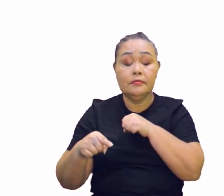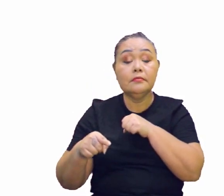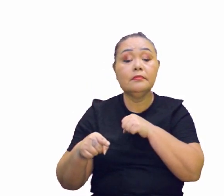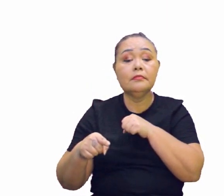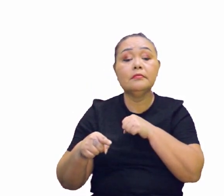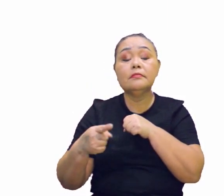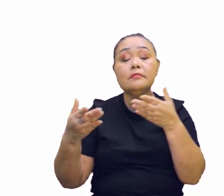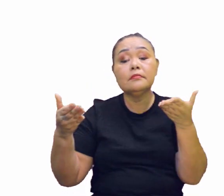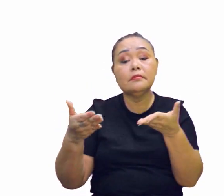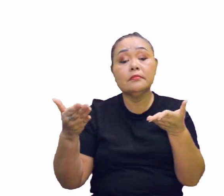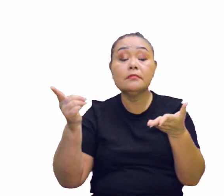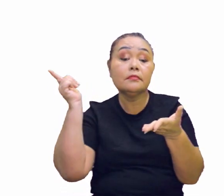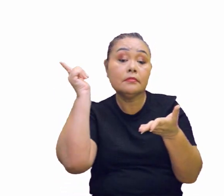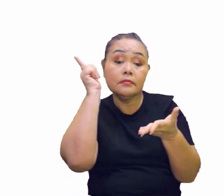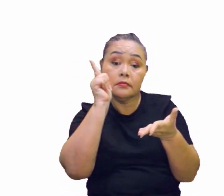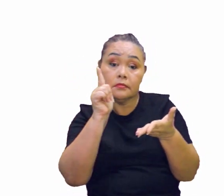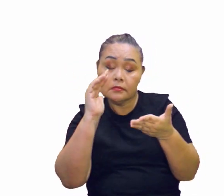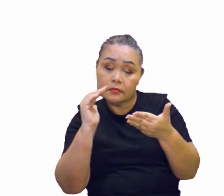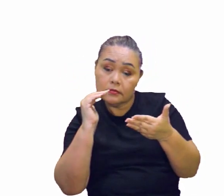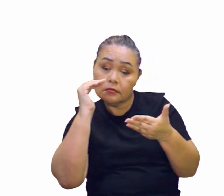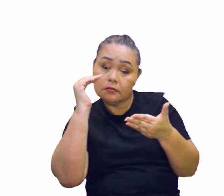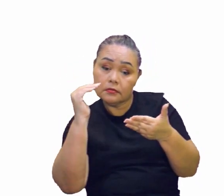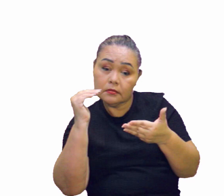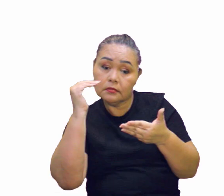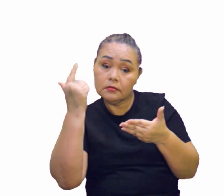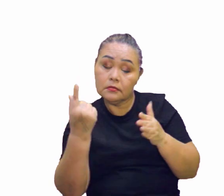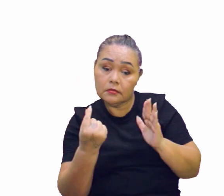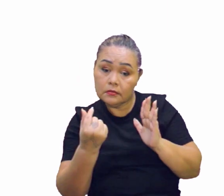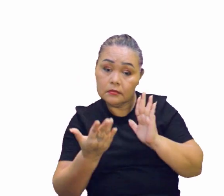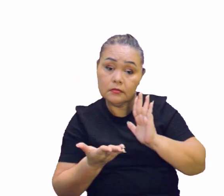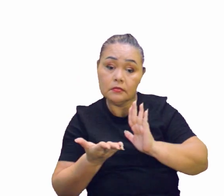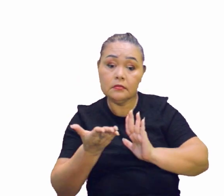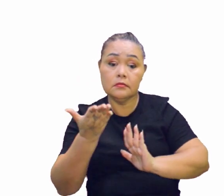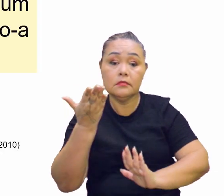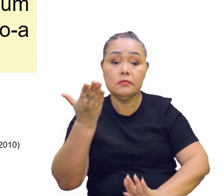e agora a gente consegue estar se reerguendo a nossa economia.